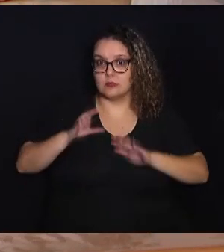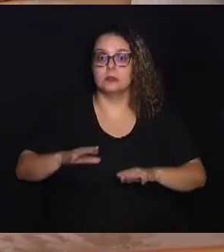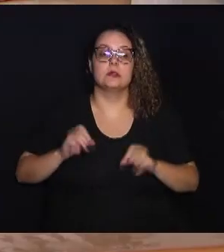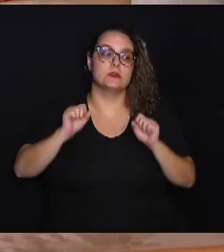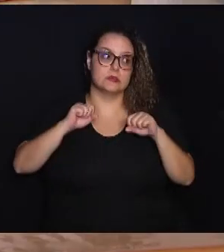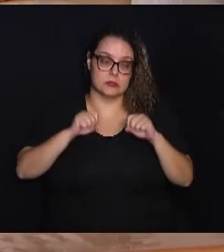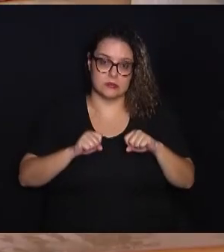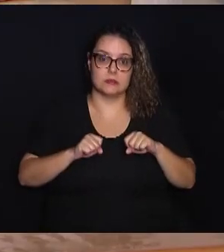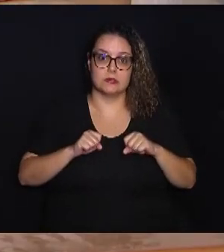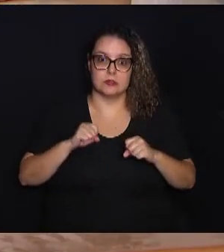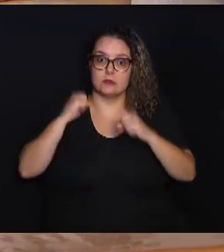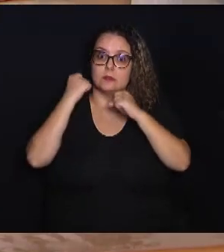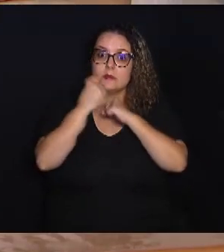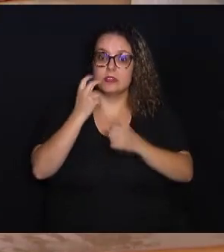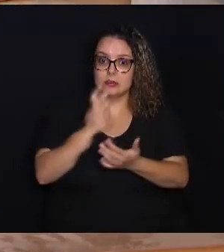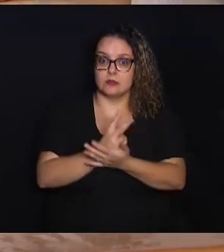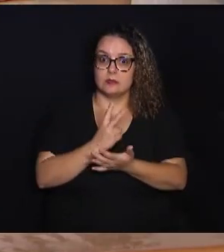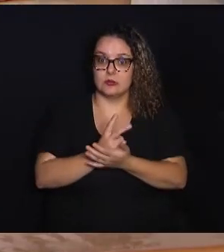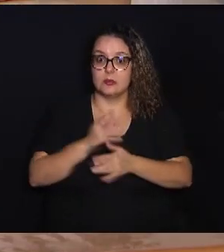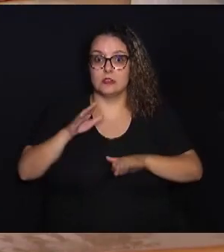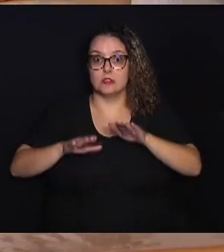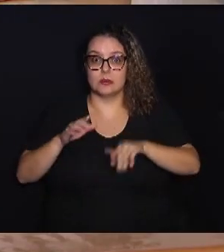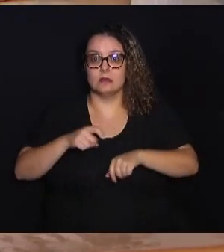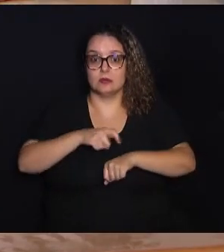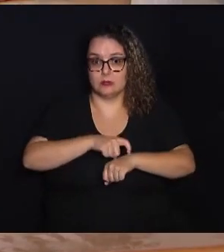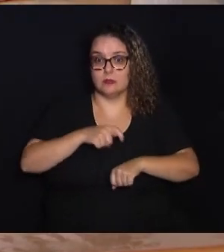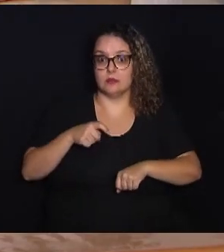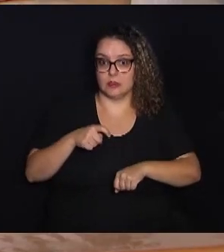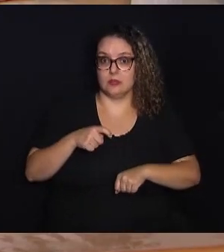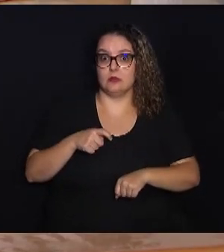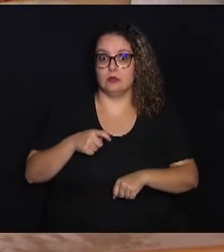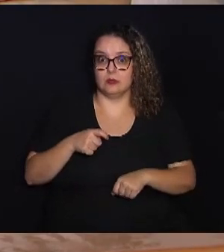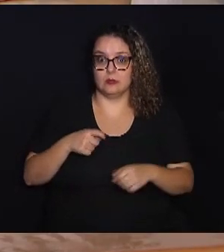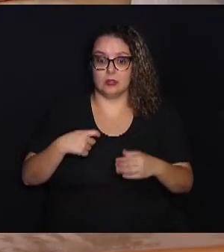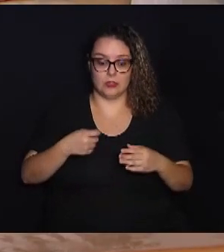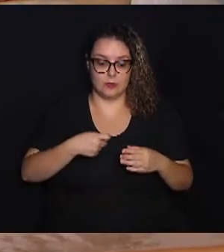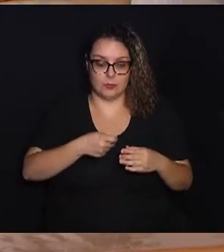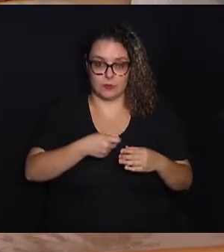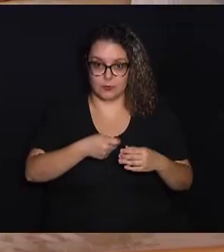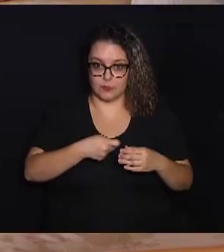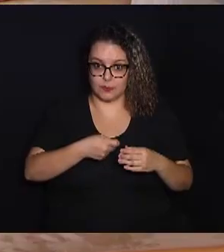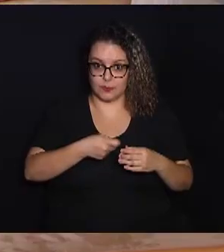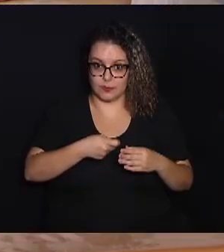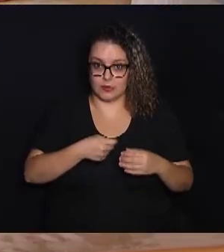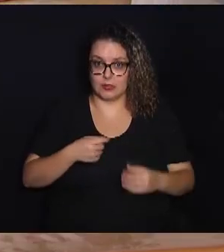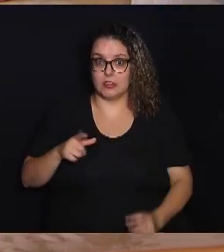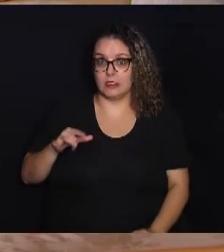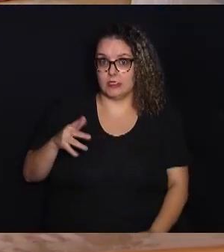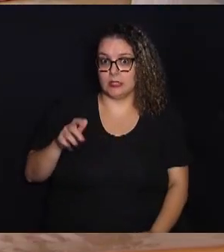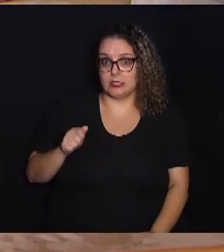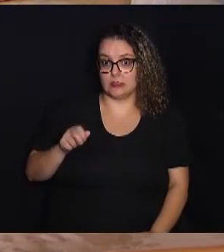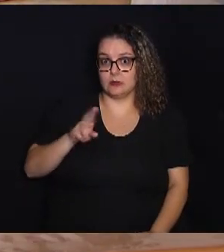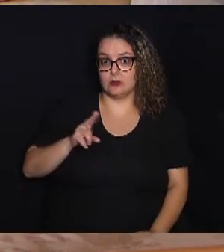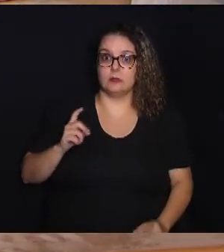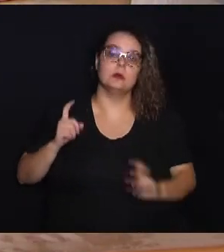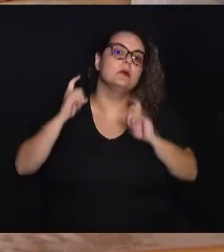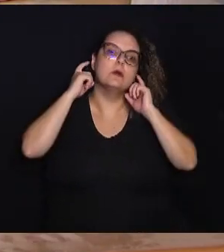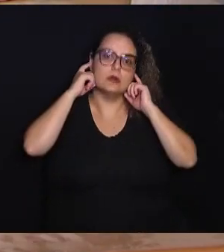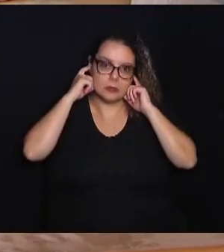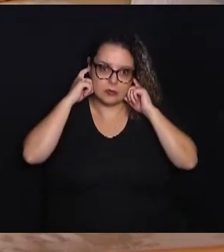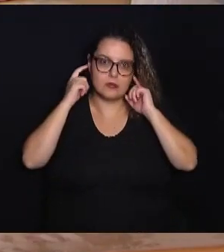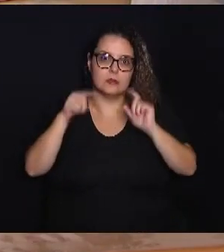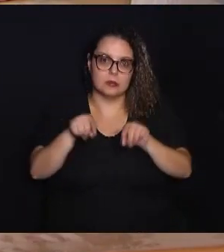então ele vai ter um tempo de aquecimento para chegar na temperatura de cura e mais um tempo de cura. Então, esse é mais ou menos